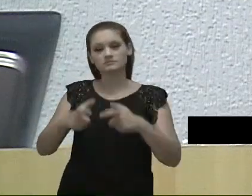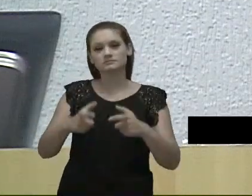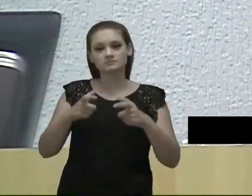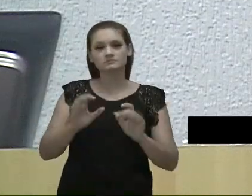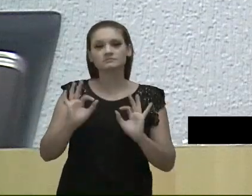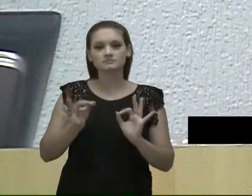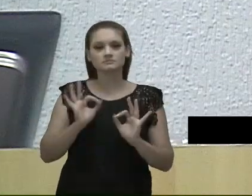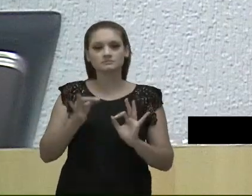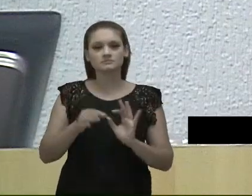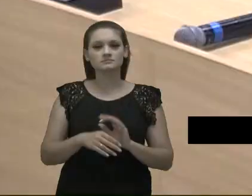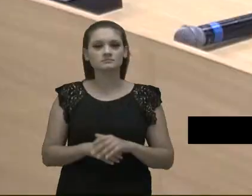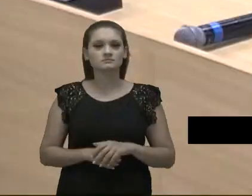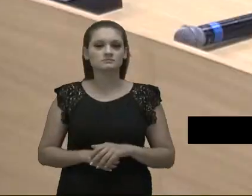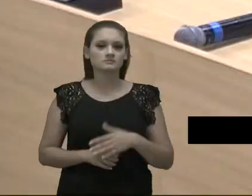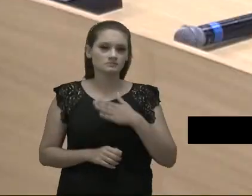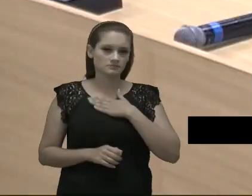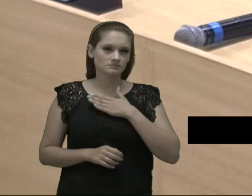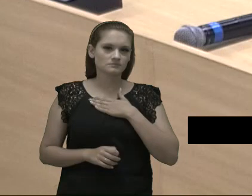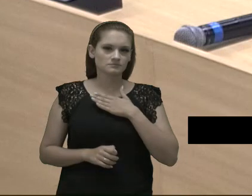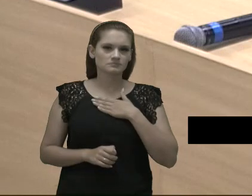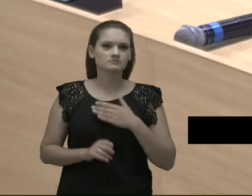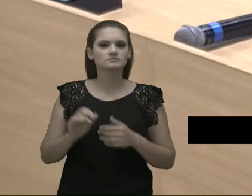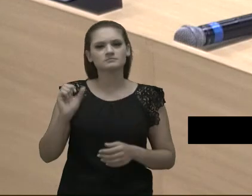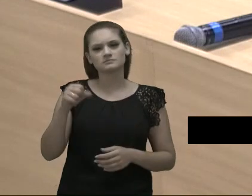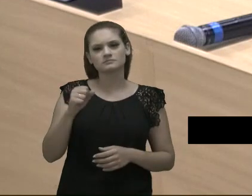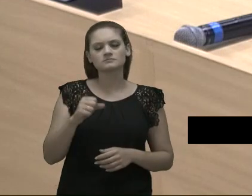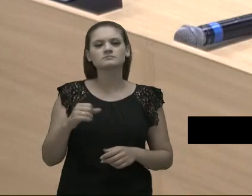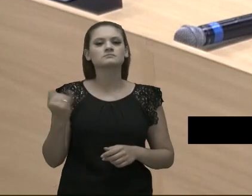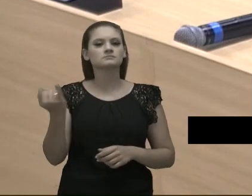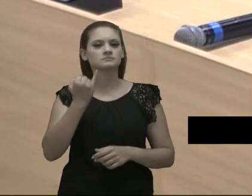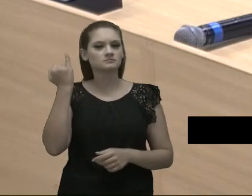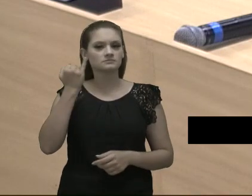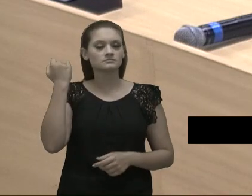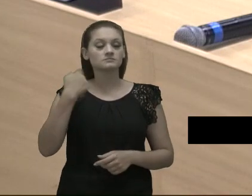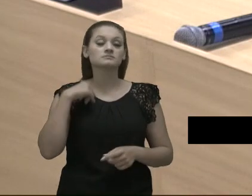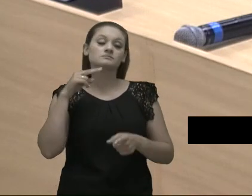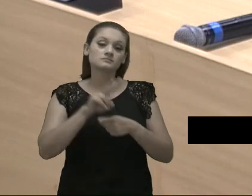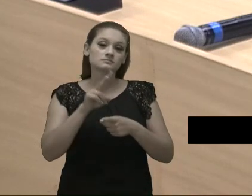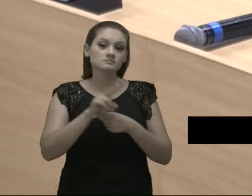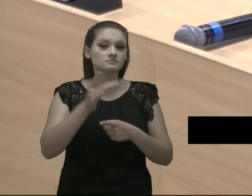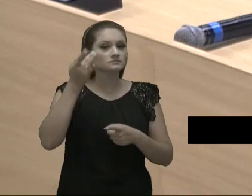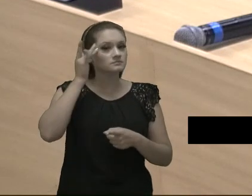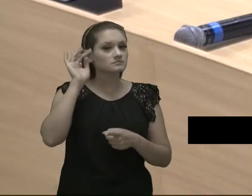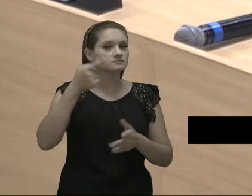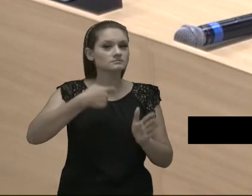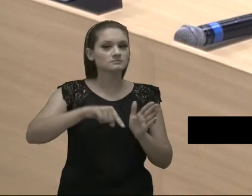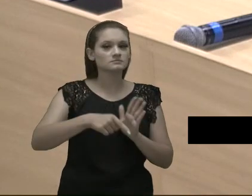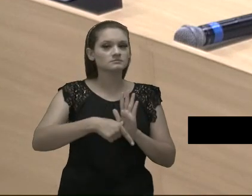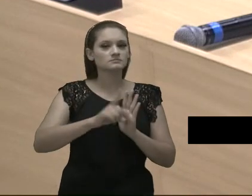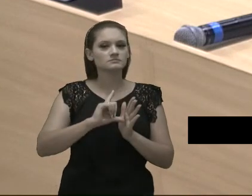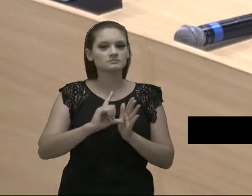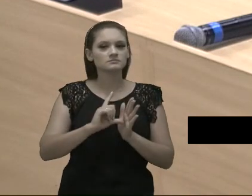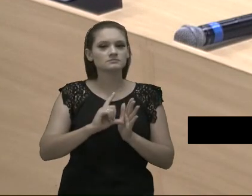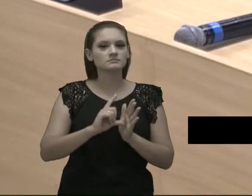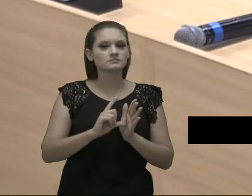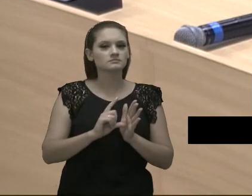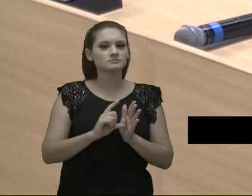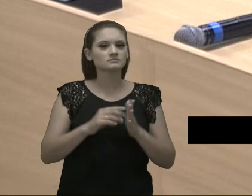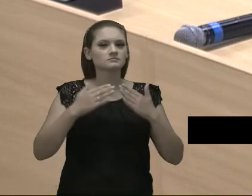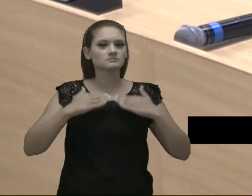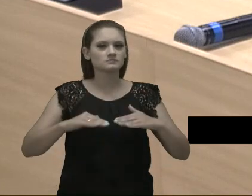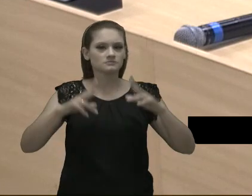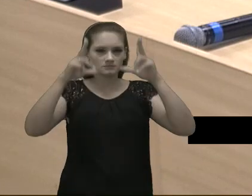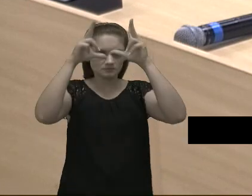também. Eu priorizo sim isso, tanto que a gente cuidou. Eu não sei se vocês foram antes, como era também o conforto